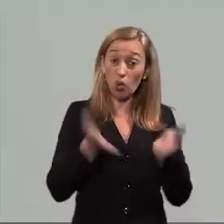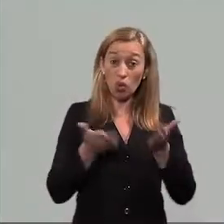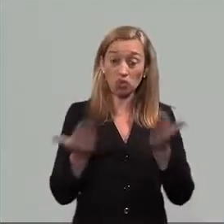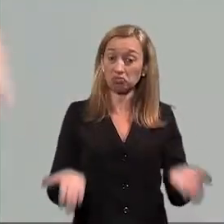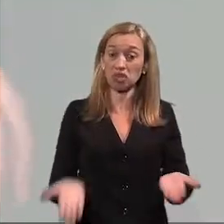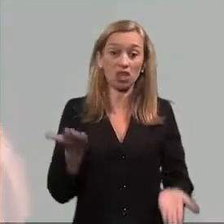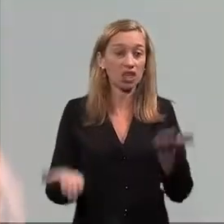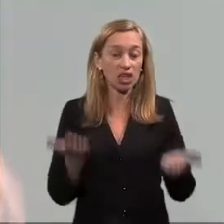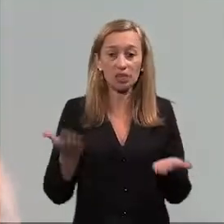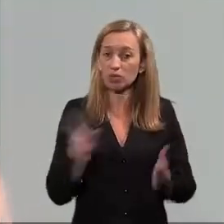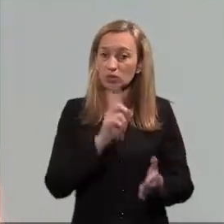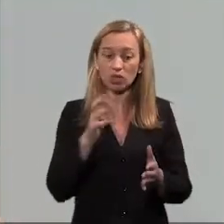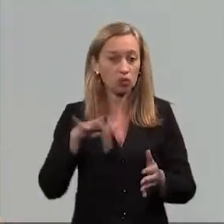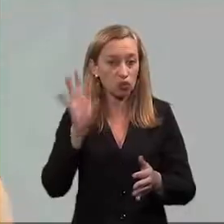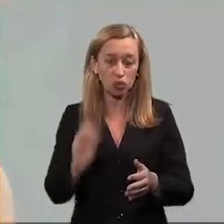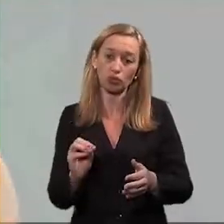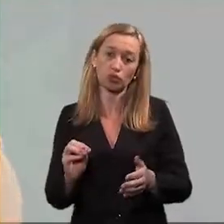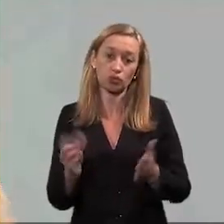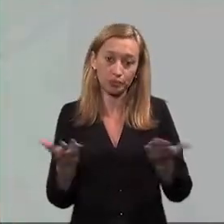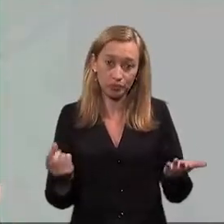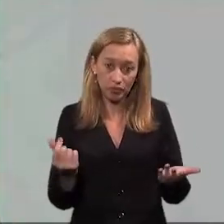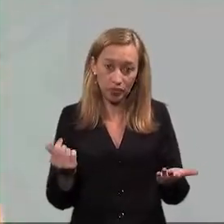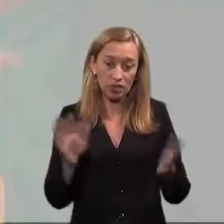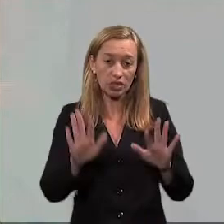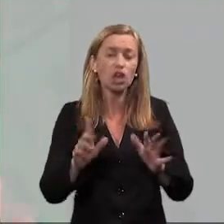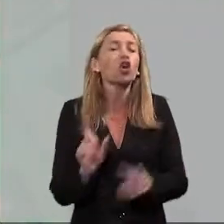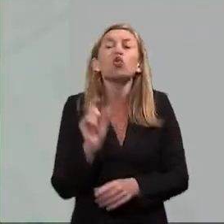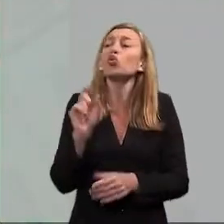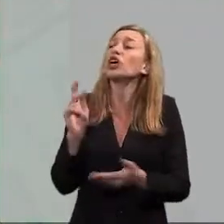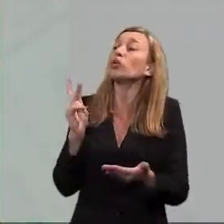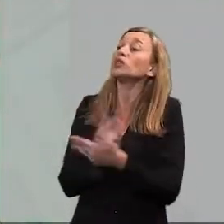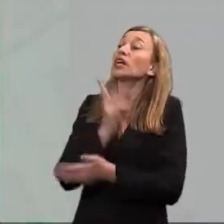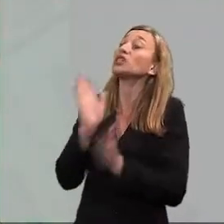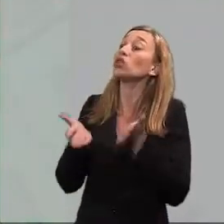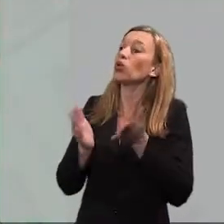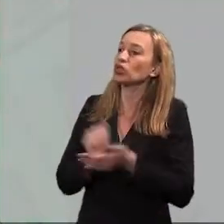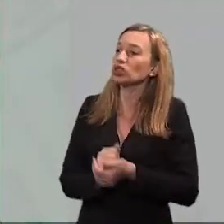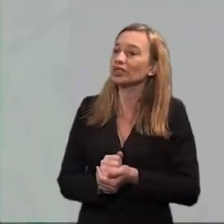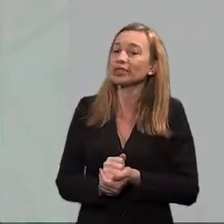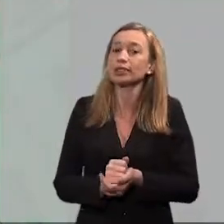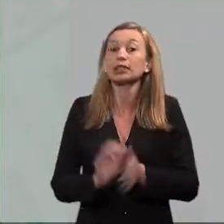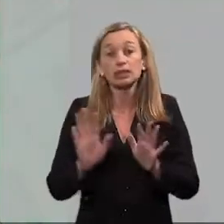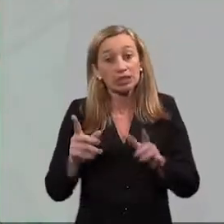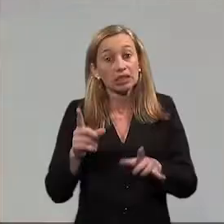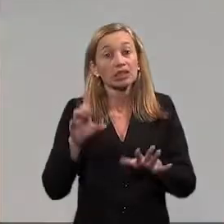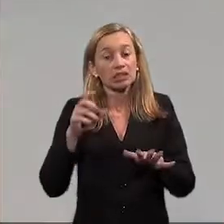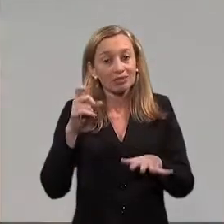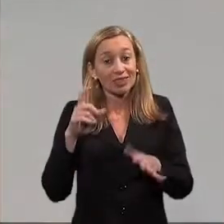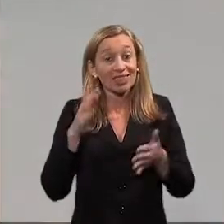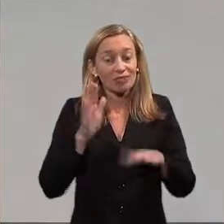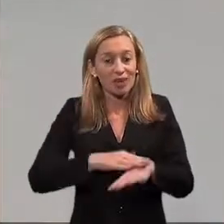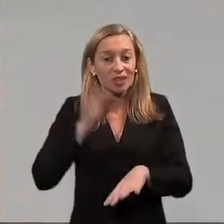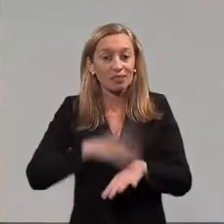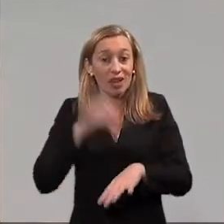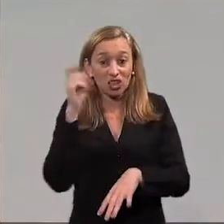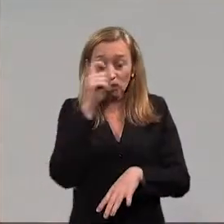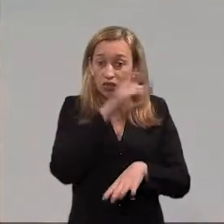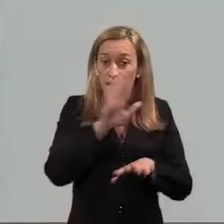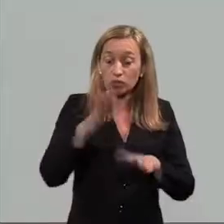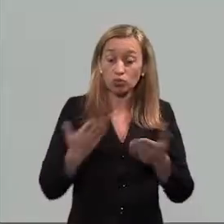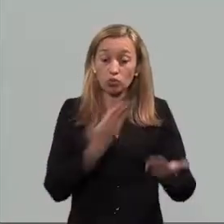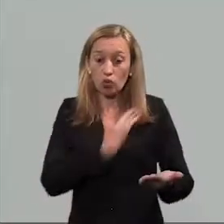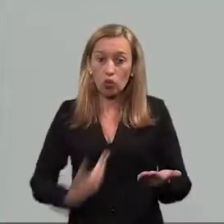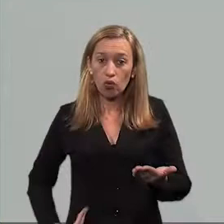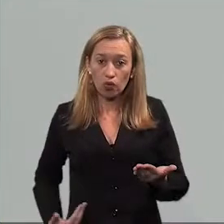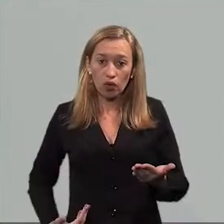por equilíbrio do fundo financeiro. E o que aconteceu, o que acontece com esse fundo financeiro? Ele vai ficando cada vez mais deficitário. Cada vez mais deficitário. E quando o governo faz